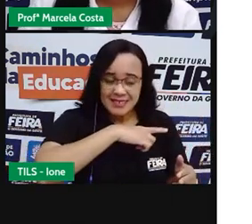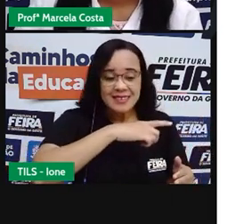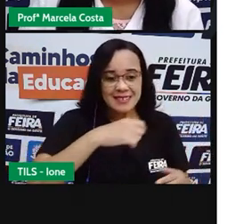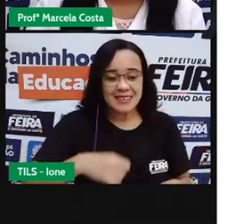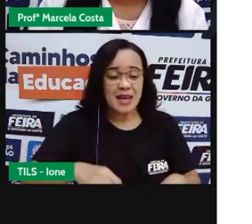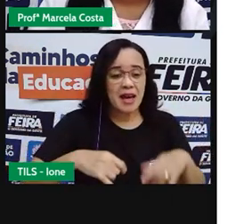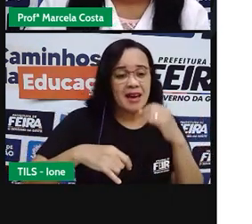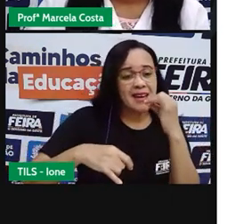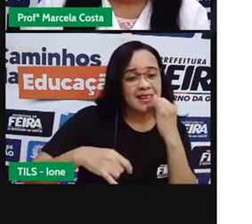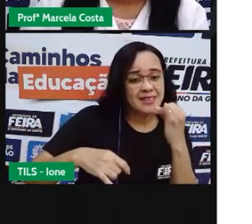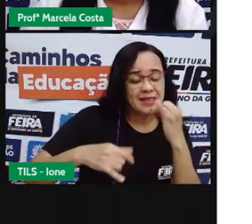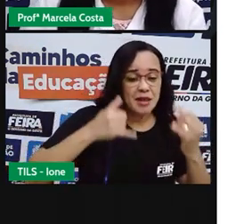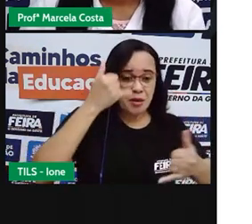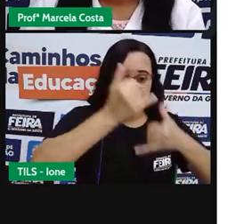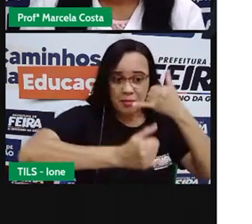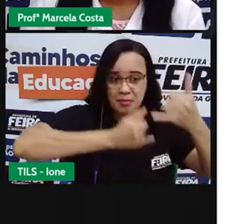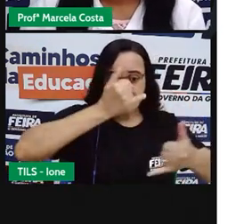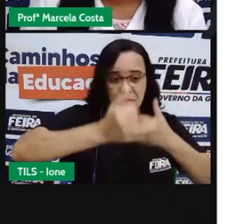brinquedos,